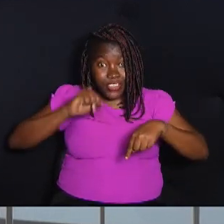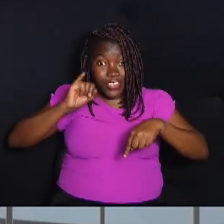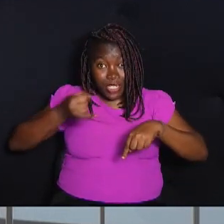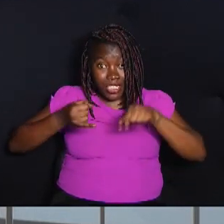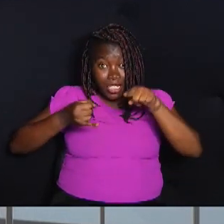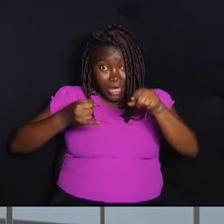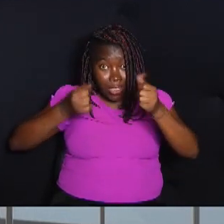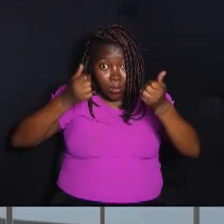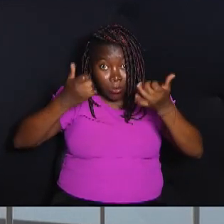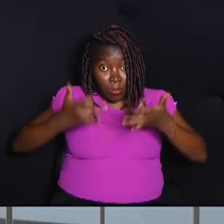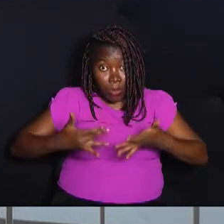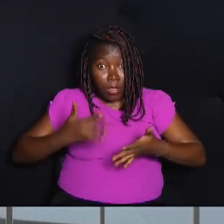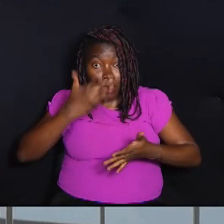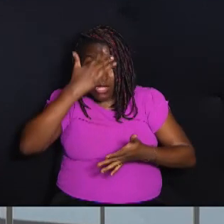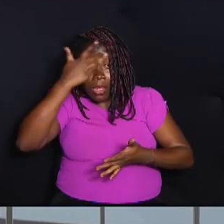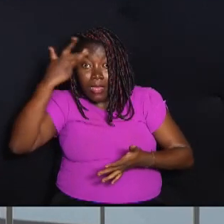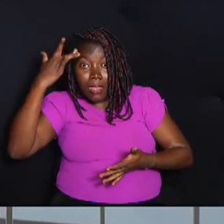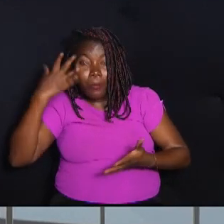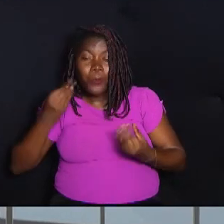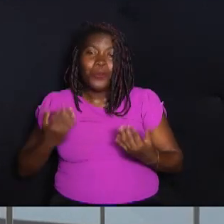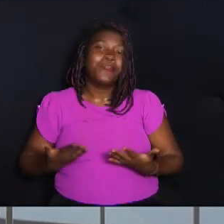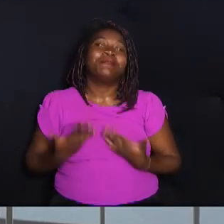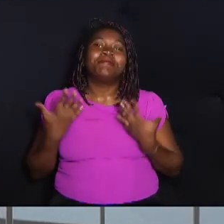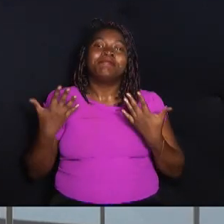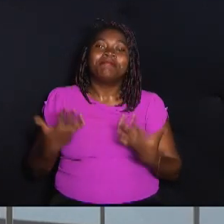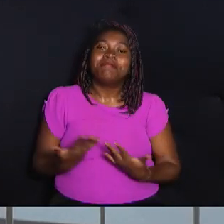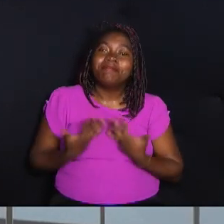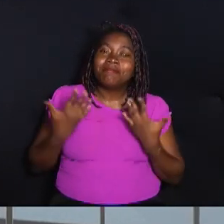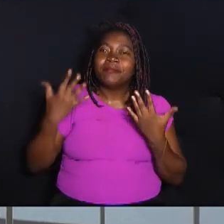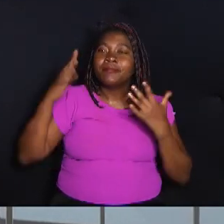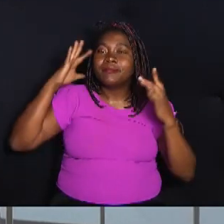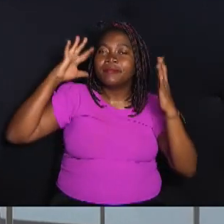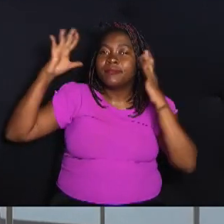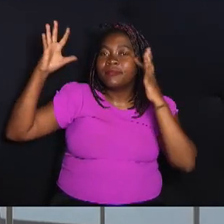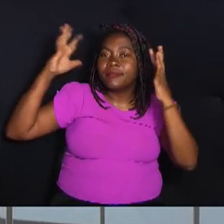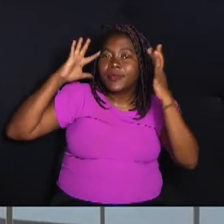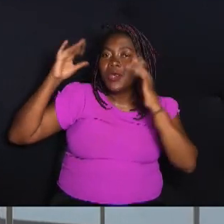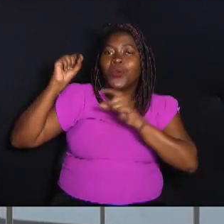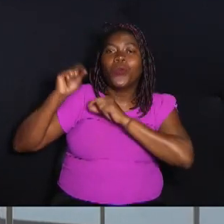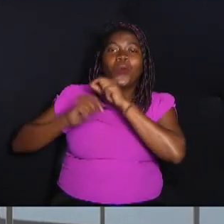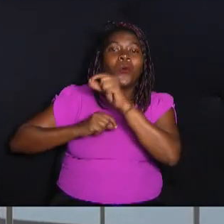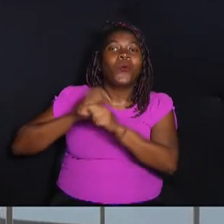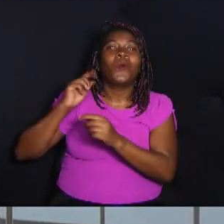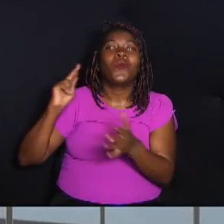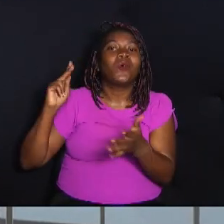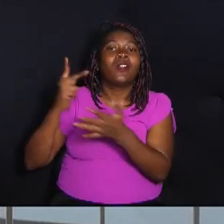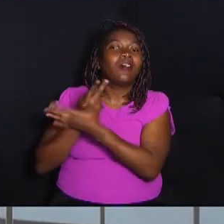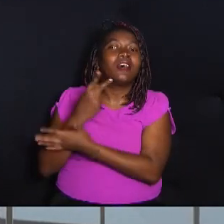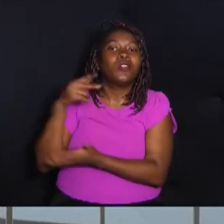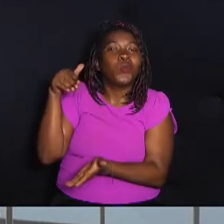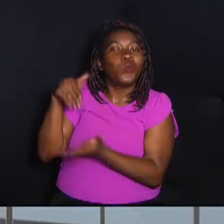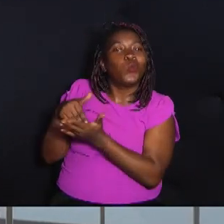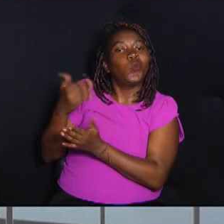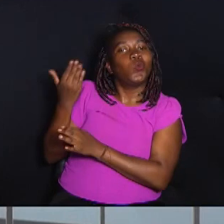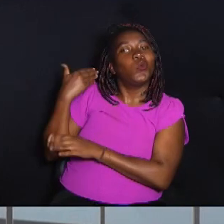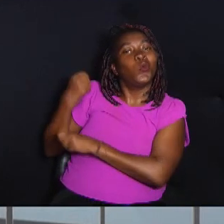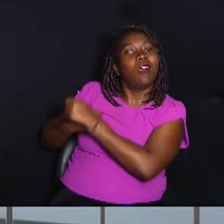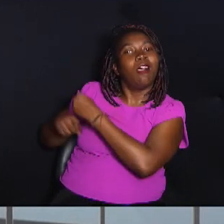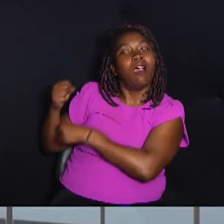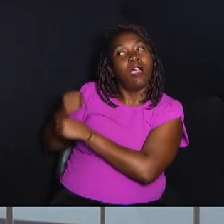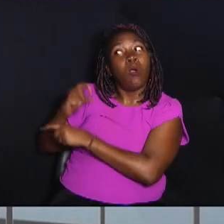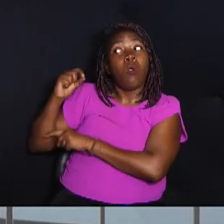as pessoas estão muito motivadas, fazendo aquela reflexão do que aconteceu, né, no último ano, ou do que elas